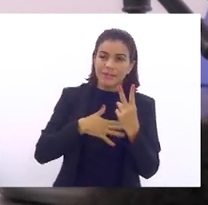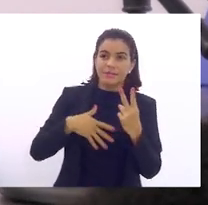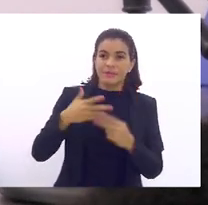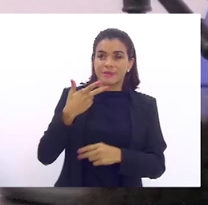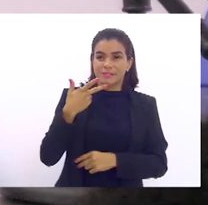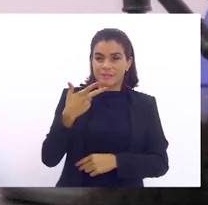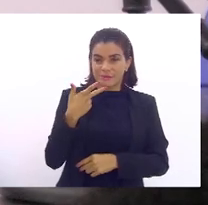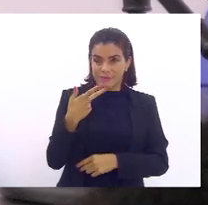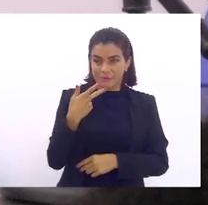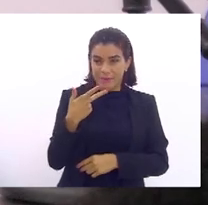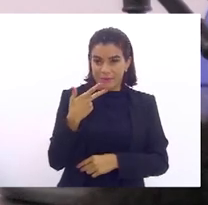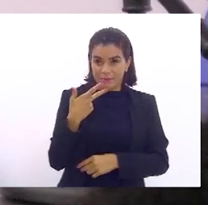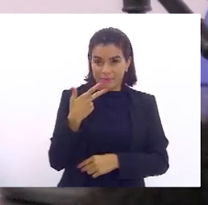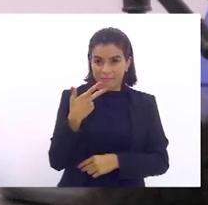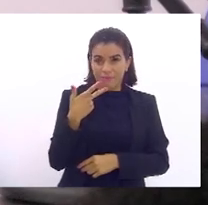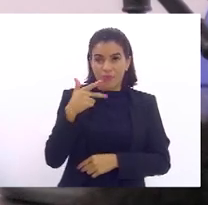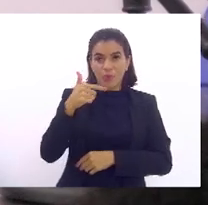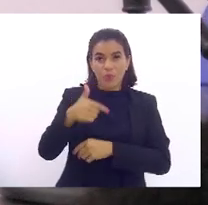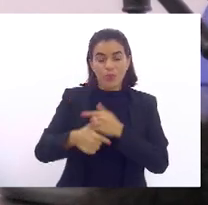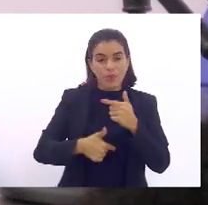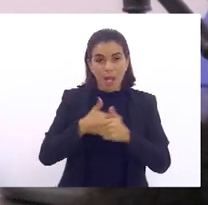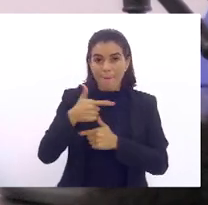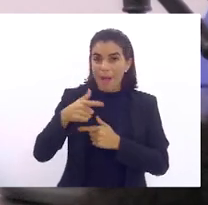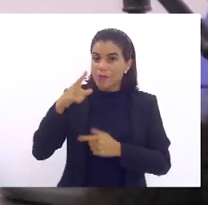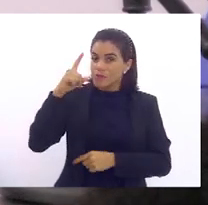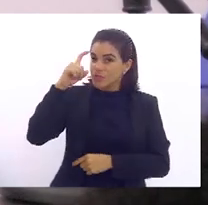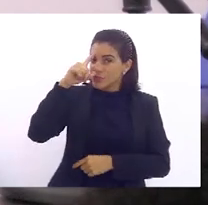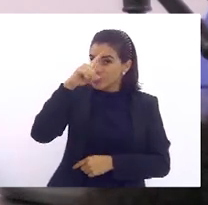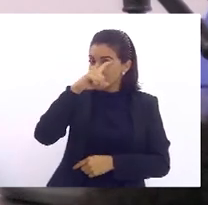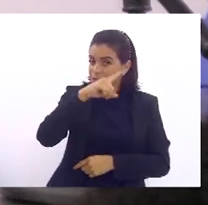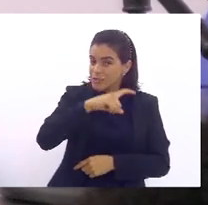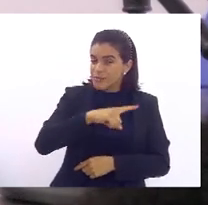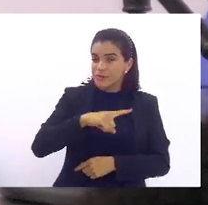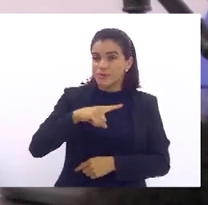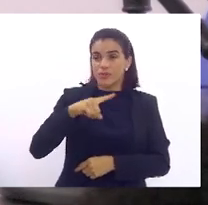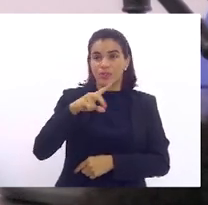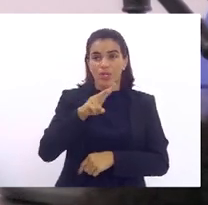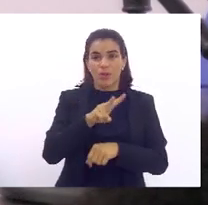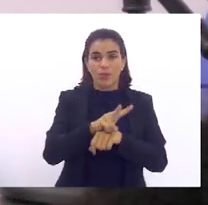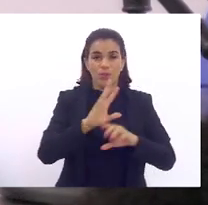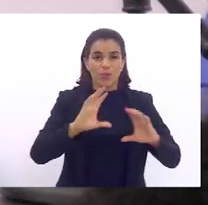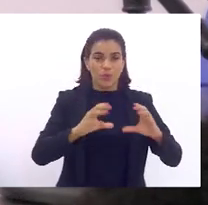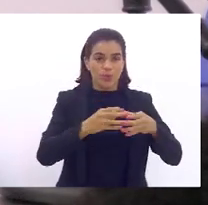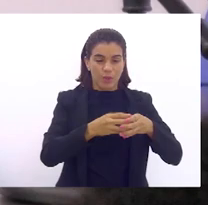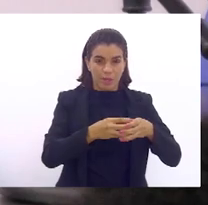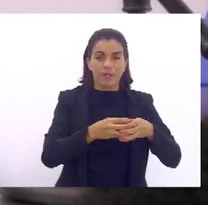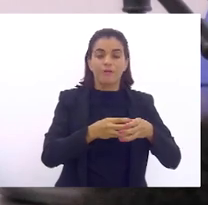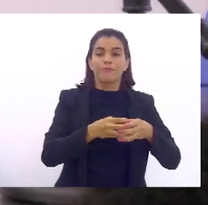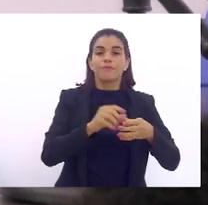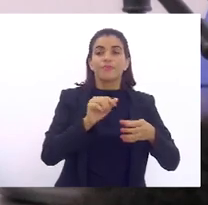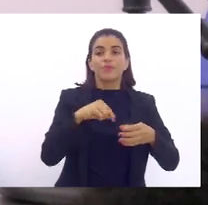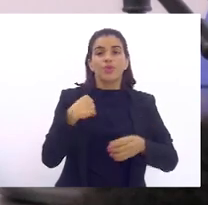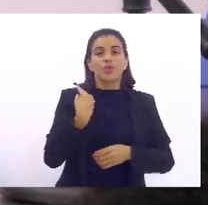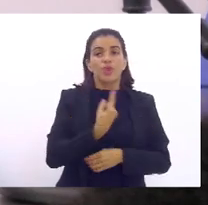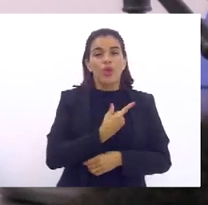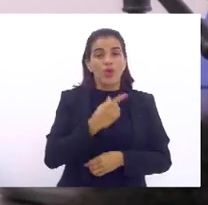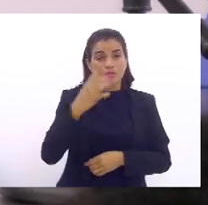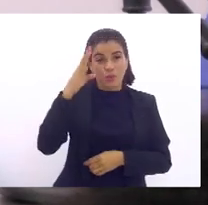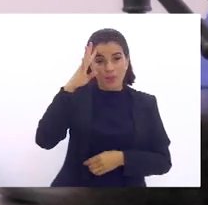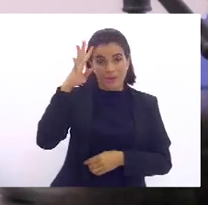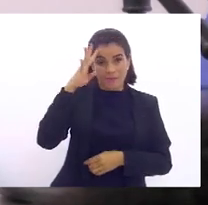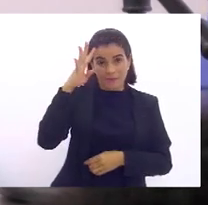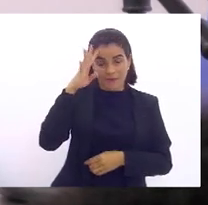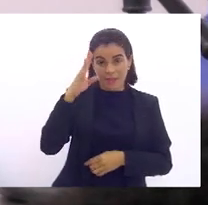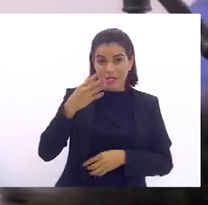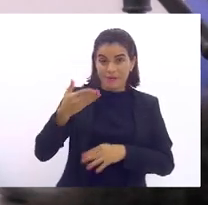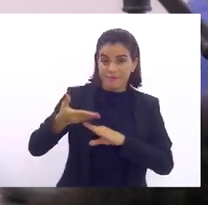um um trabalho árduo das colegas da tutela coletiva eh a gente teve quarta-feira passada a